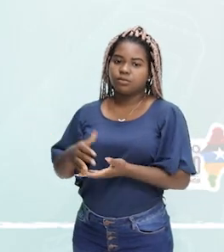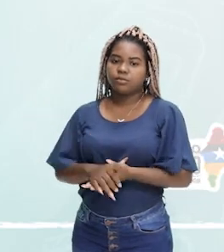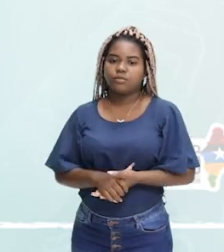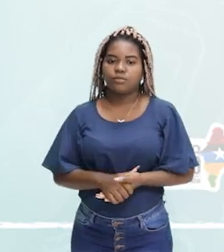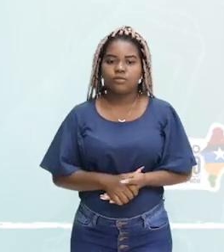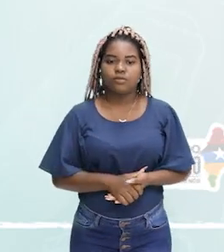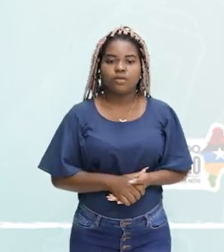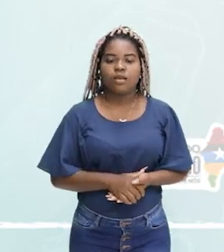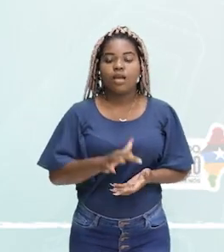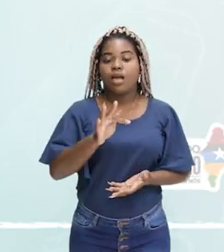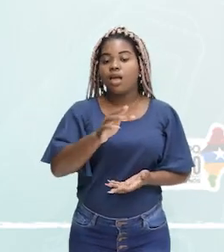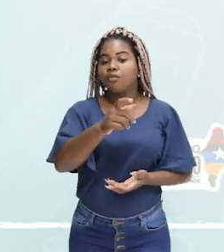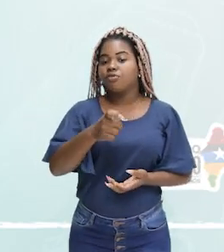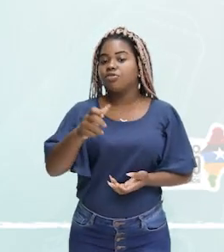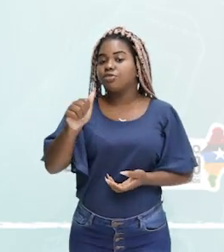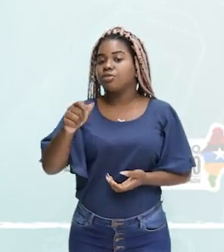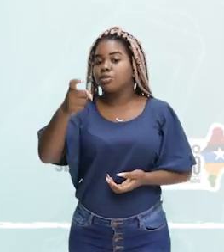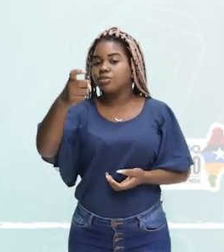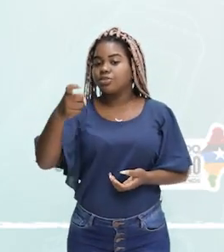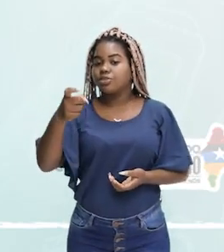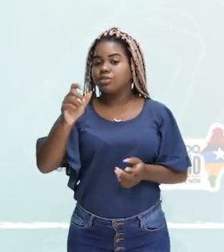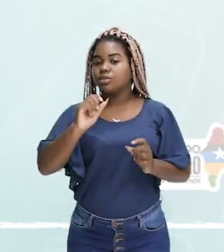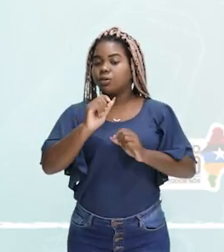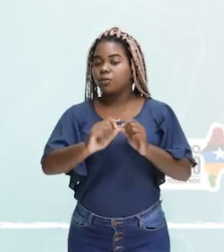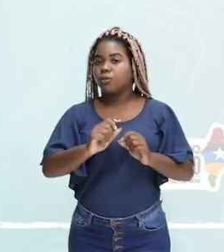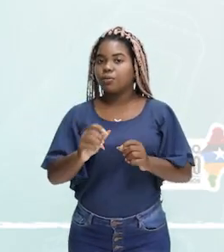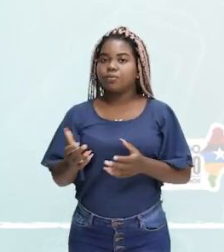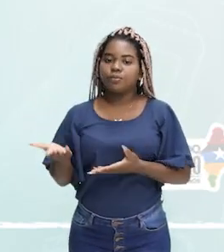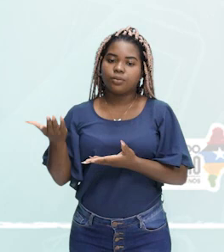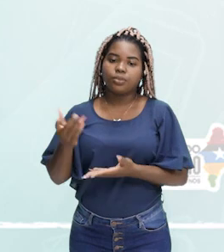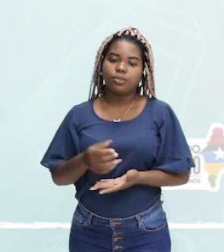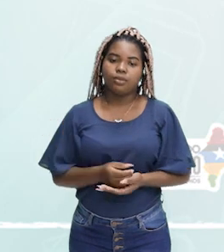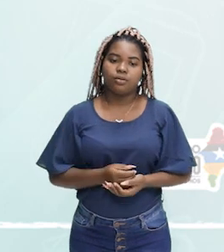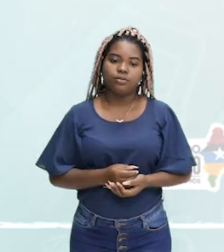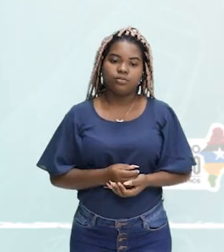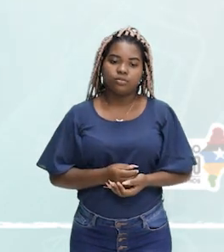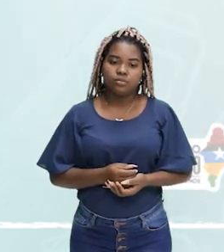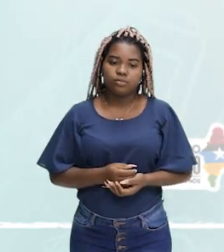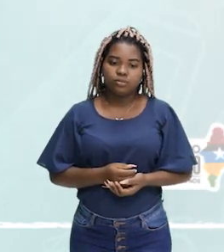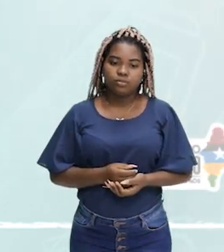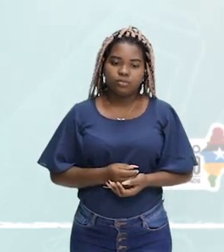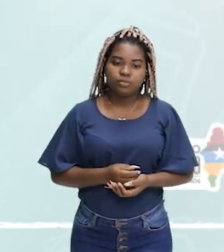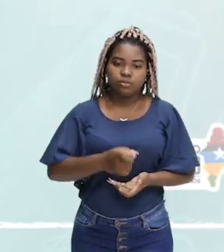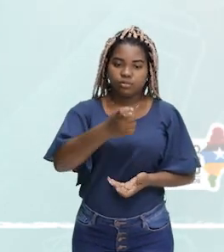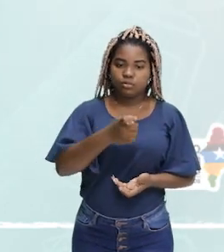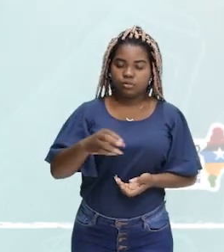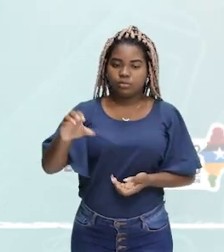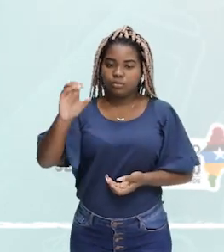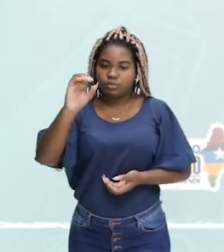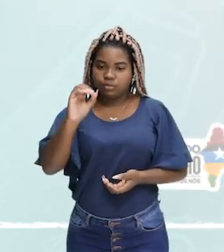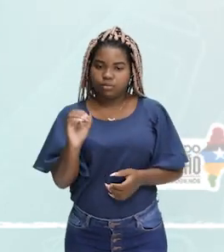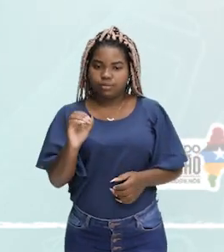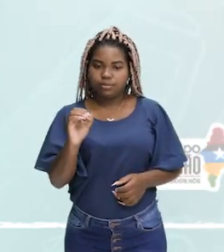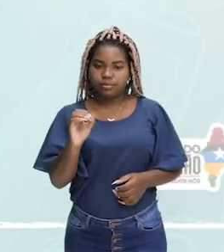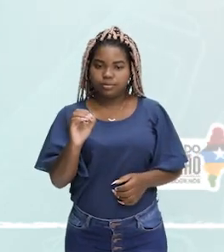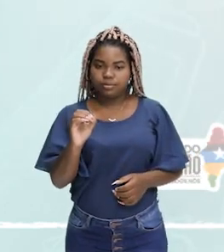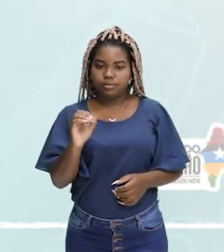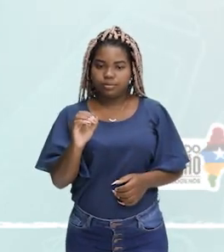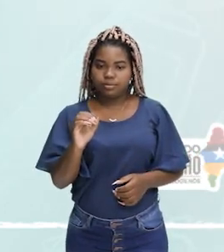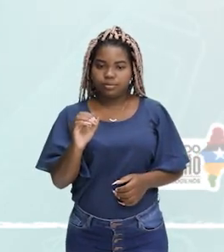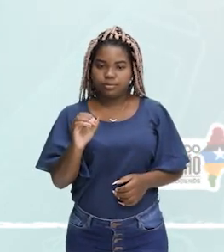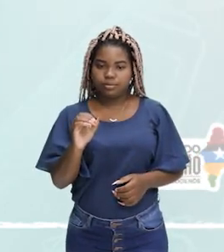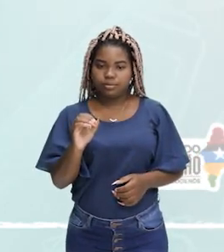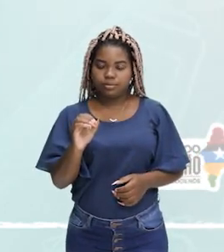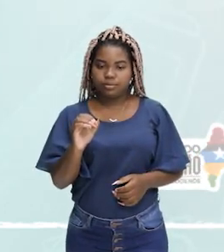função exponencial f de x igual a elevado a x, nós vamos ter, quando o x for zero, eu vou calcular